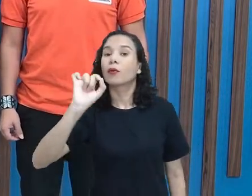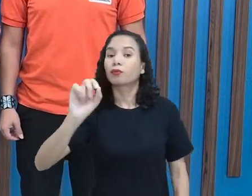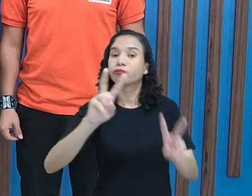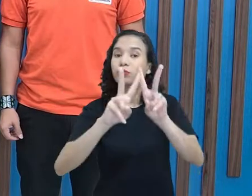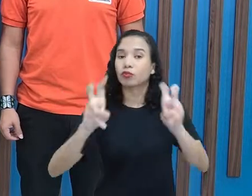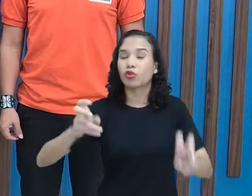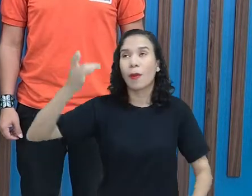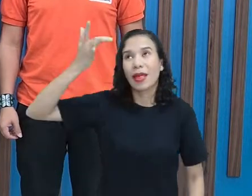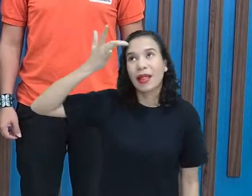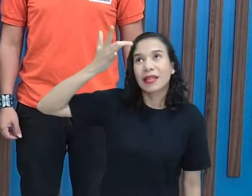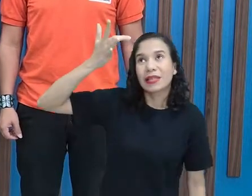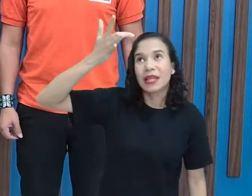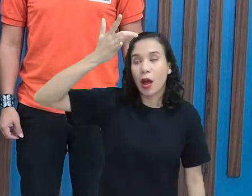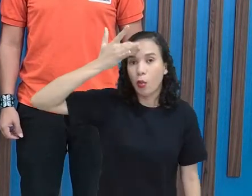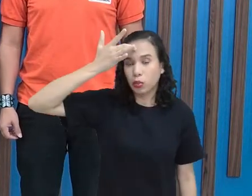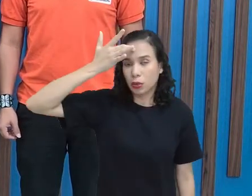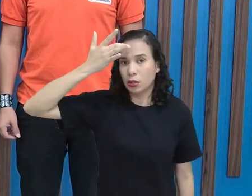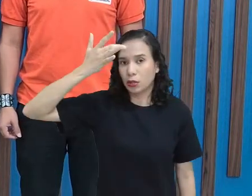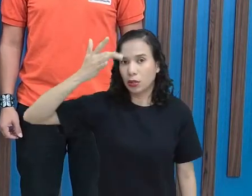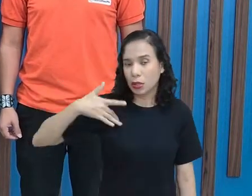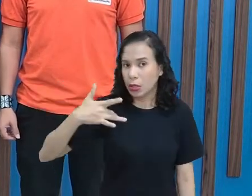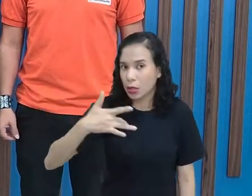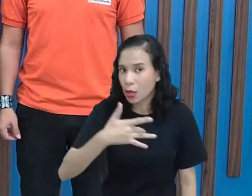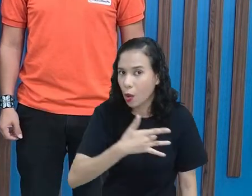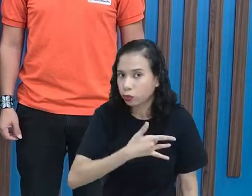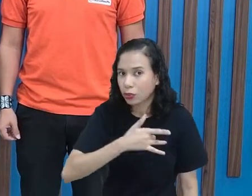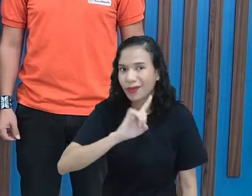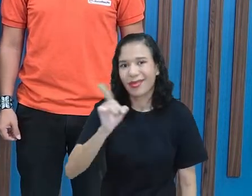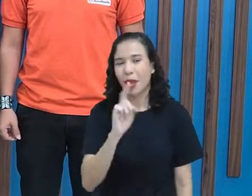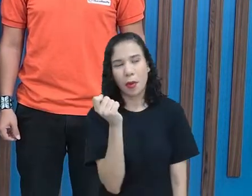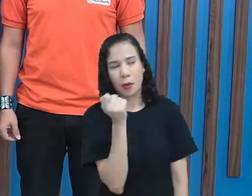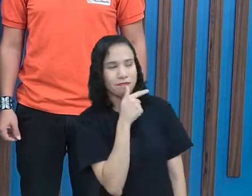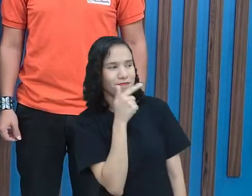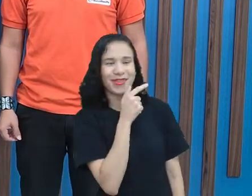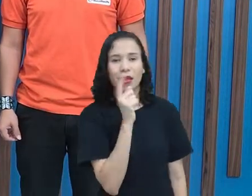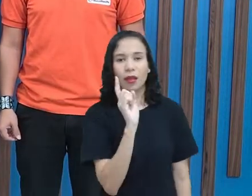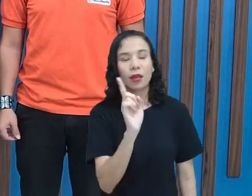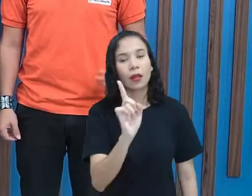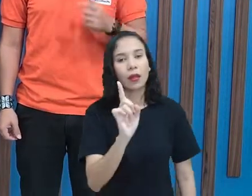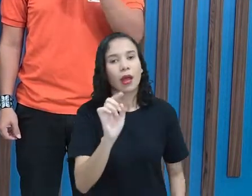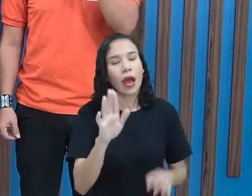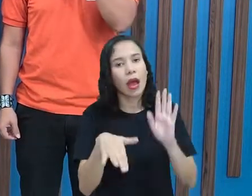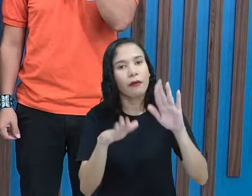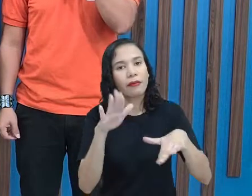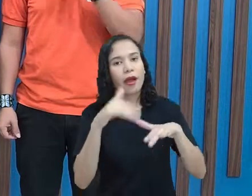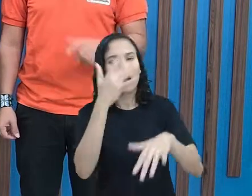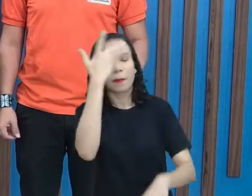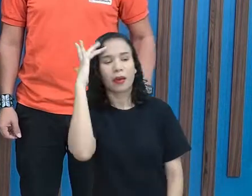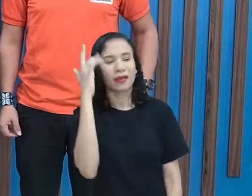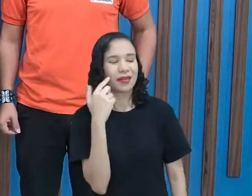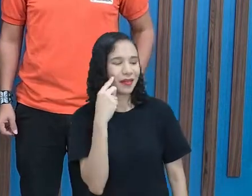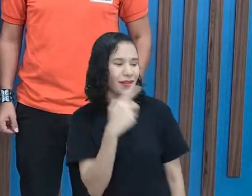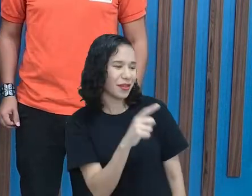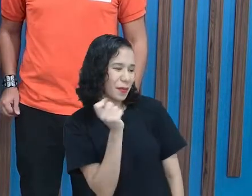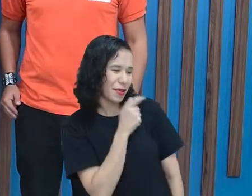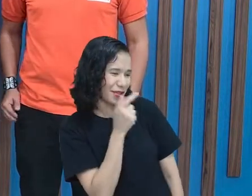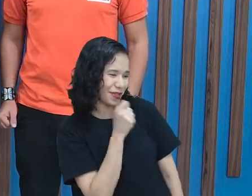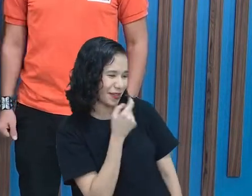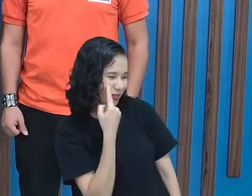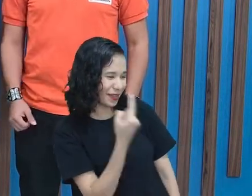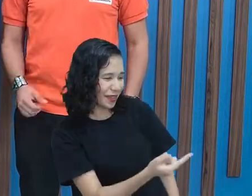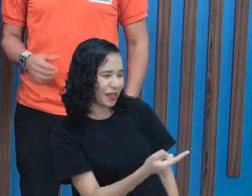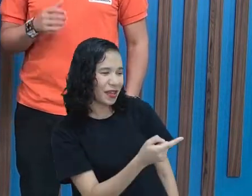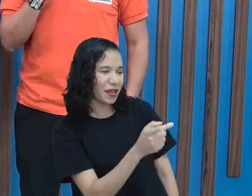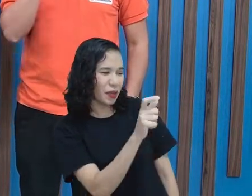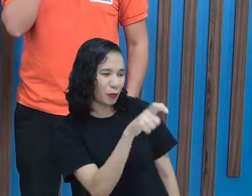saúde mental e emocional não são pilhérias. Que muitas vezes se faz piadas, se tem discriminação com pessoas com